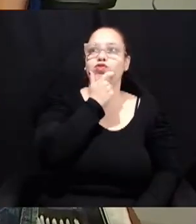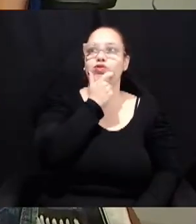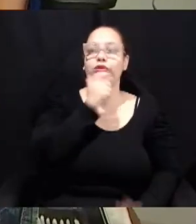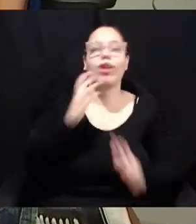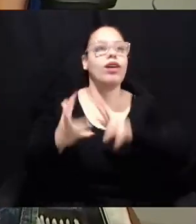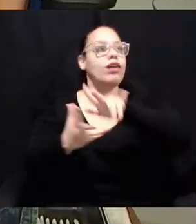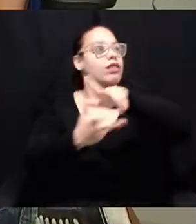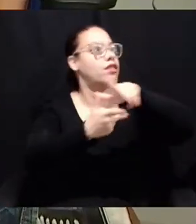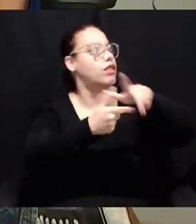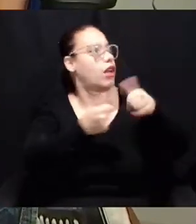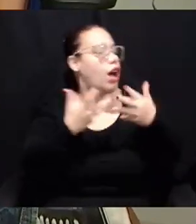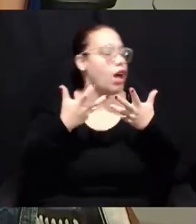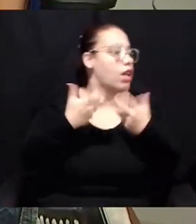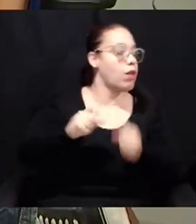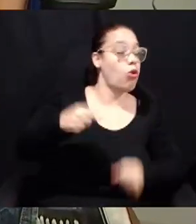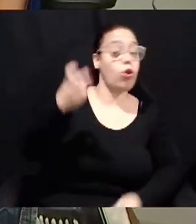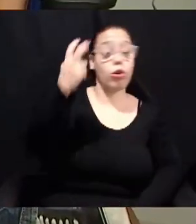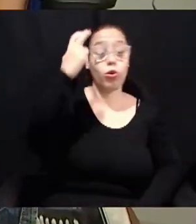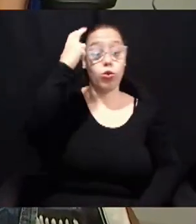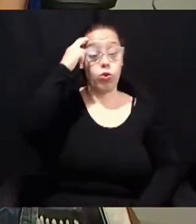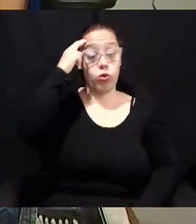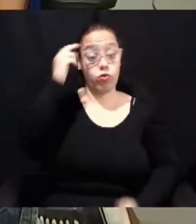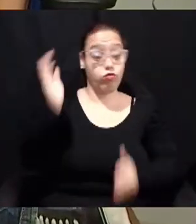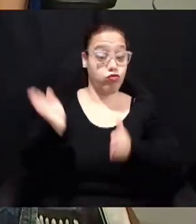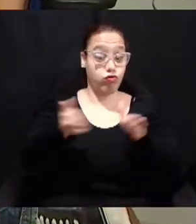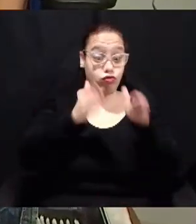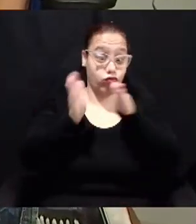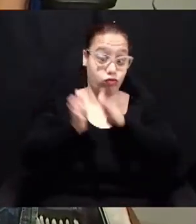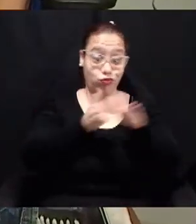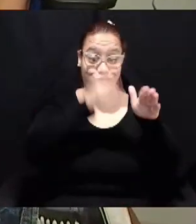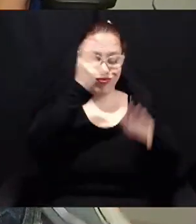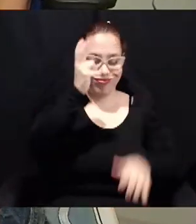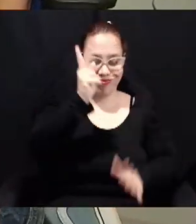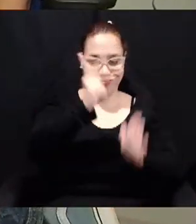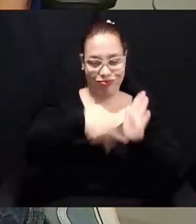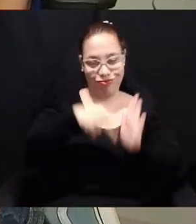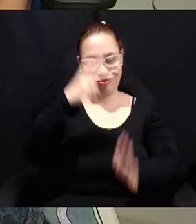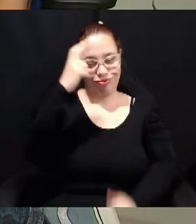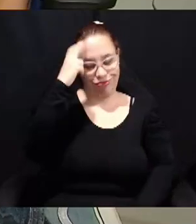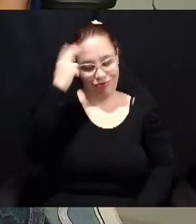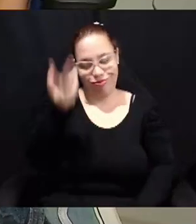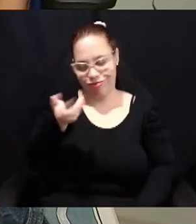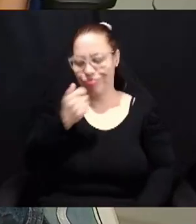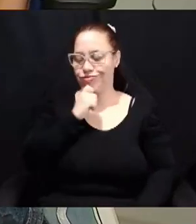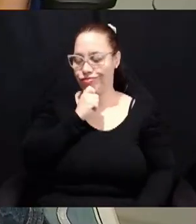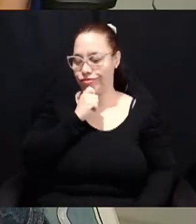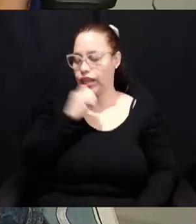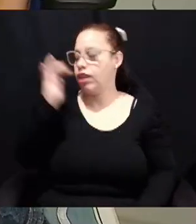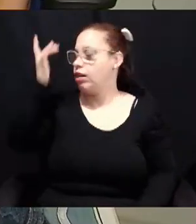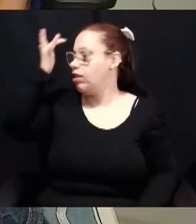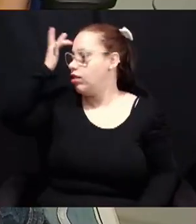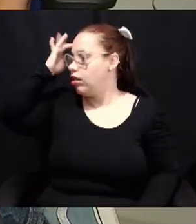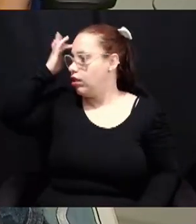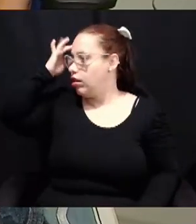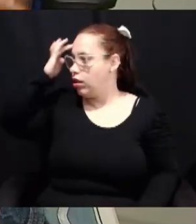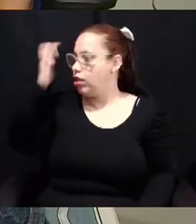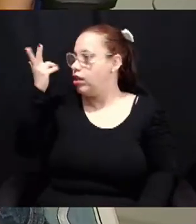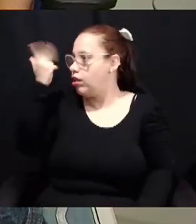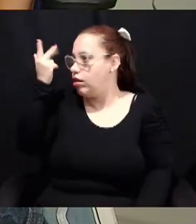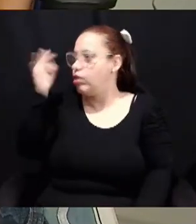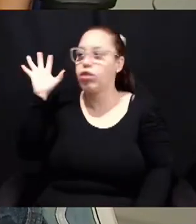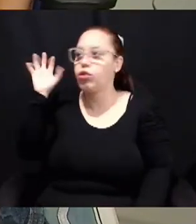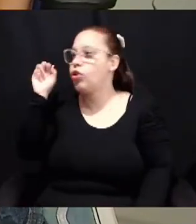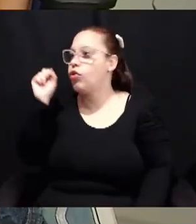recebe outras culturas e produz a própria cultura também, né? Sim, eu acho que uma das coisas mais comuns que eu já ouvi, assim, toda